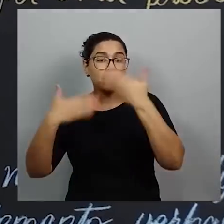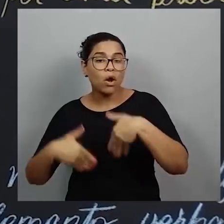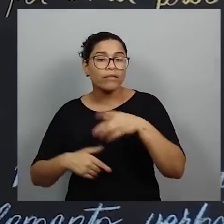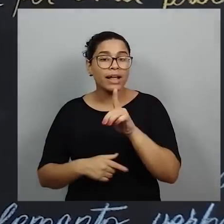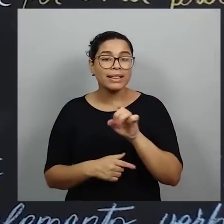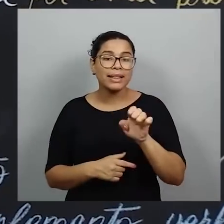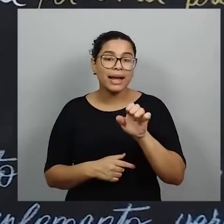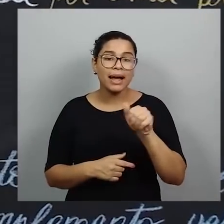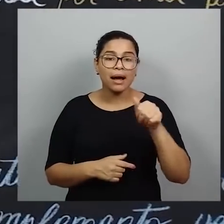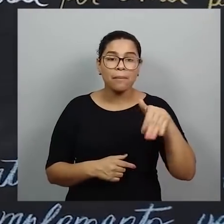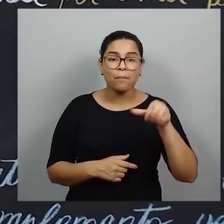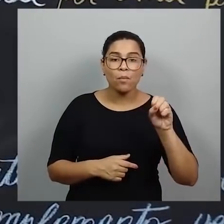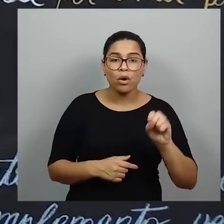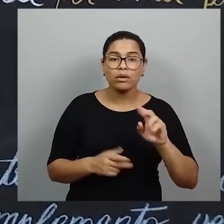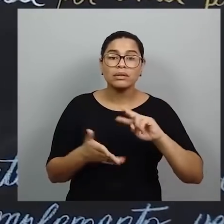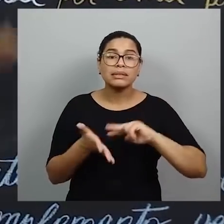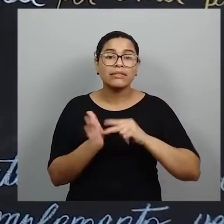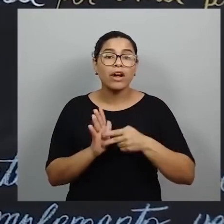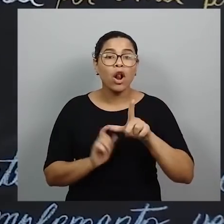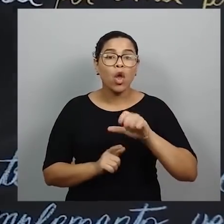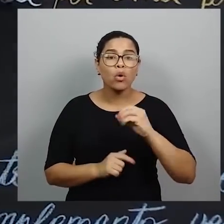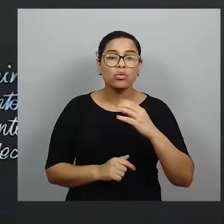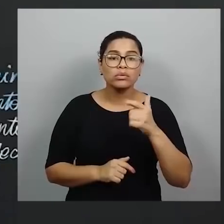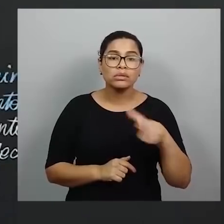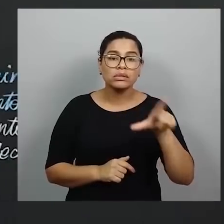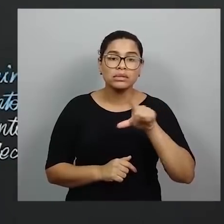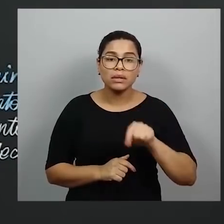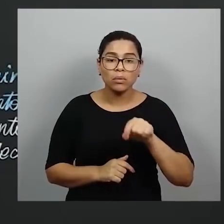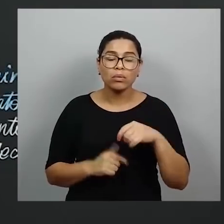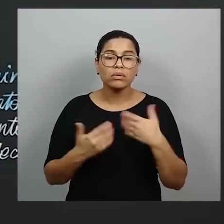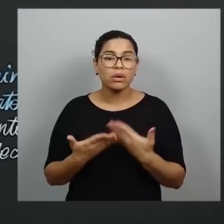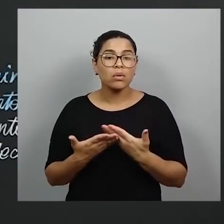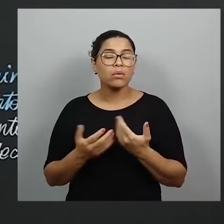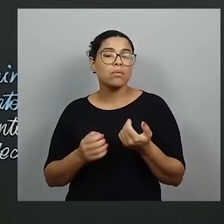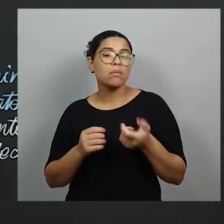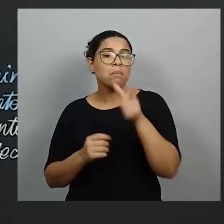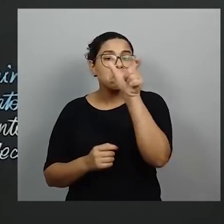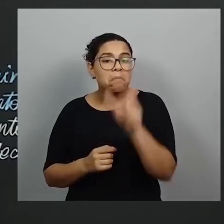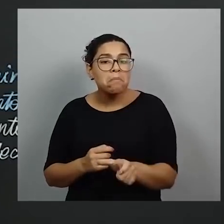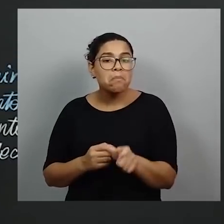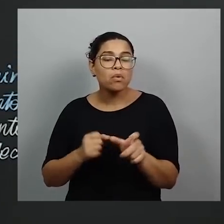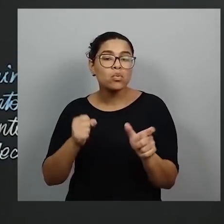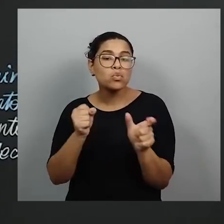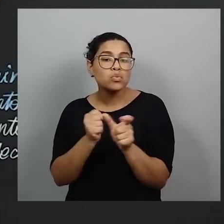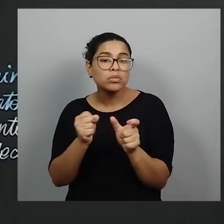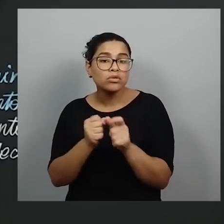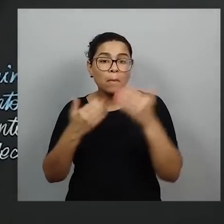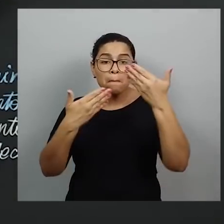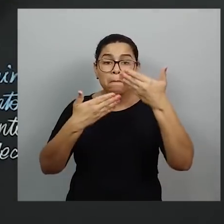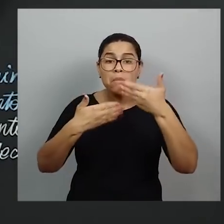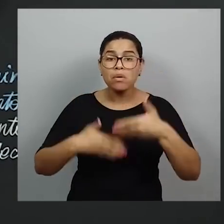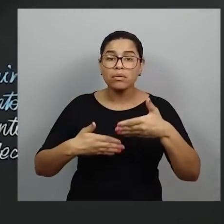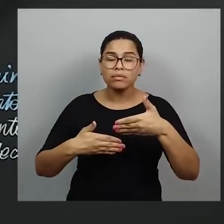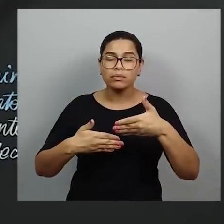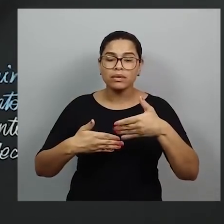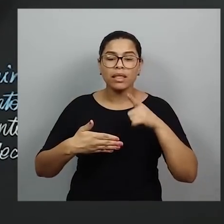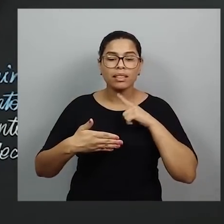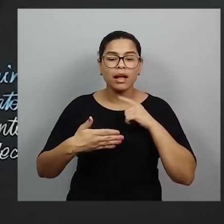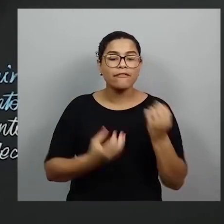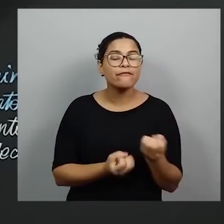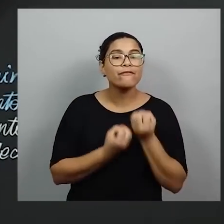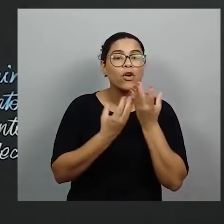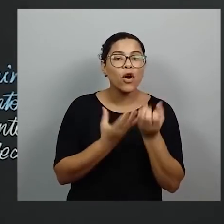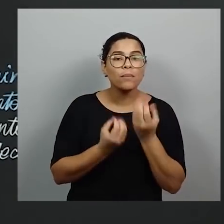não complementa de forma indispensável o substantivo provas. Eu tenho aqui um